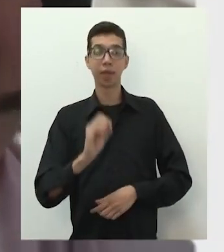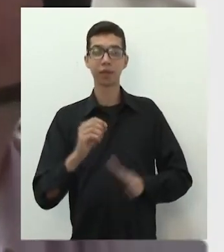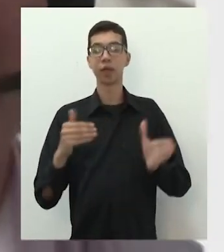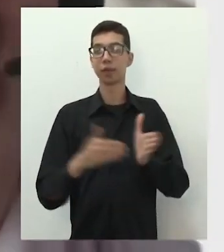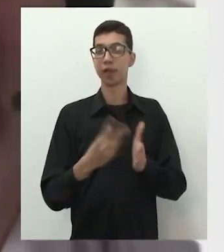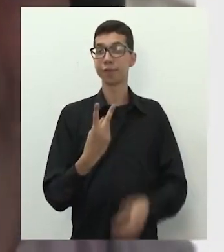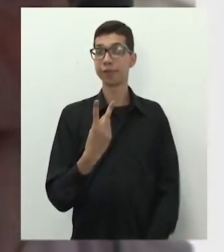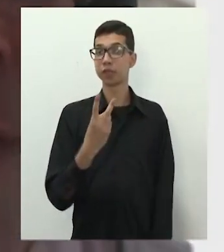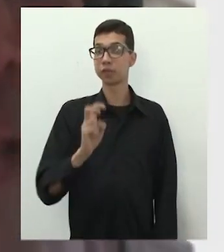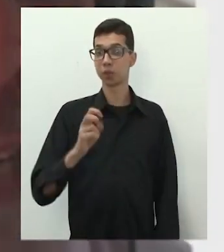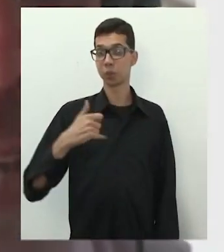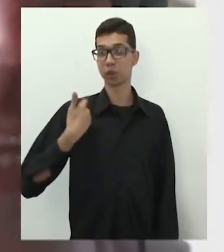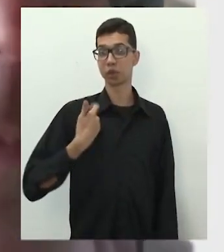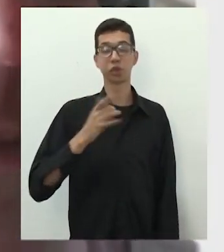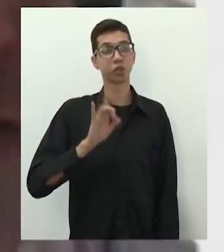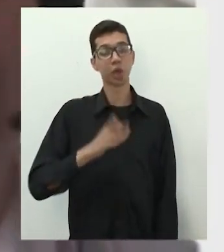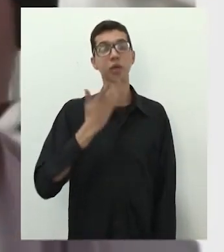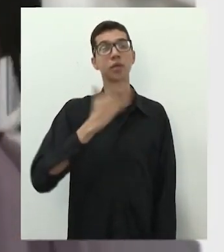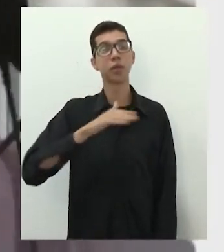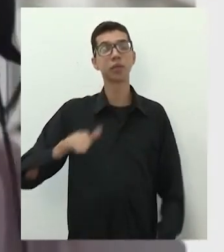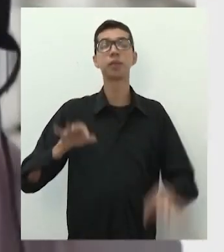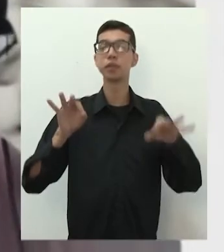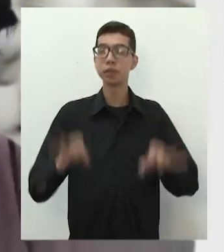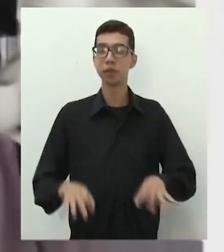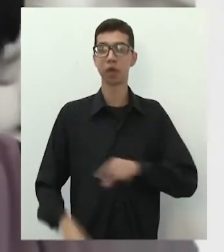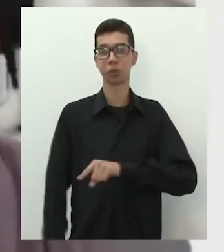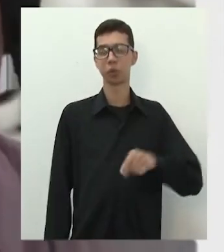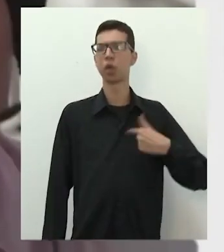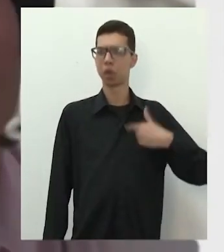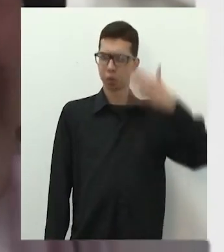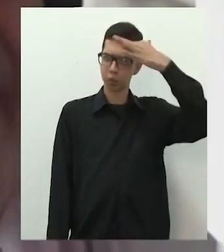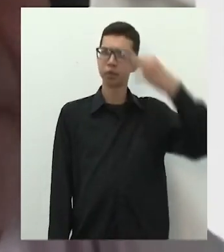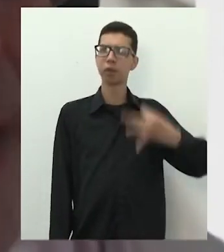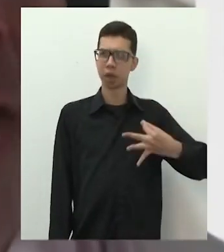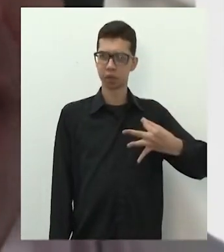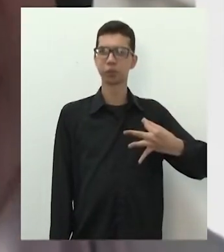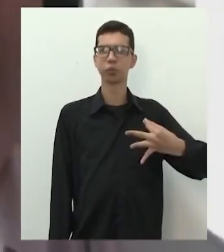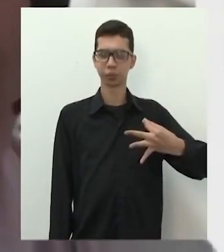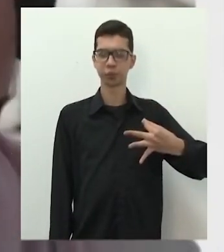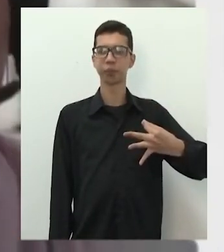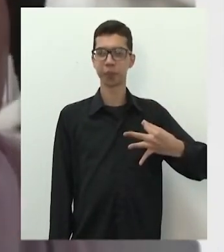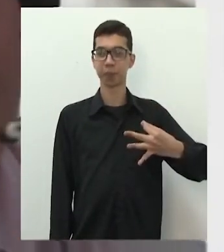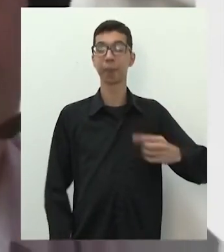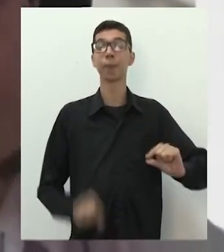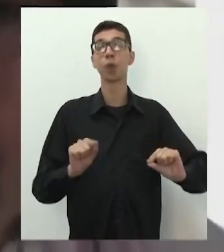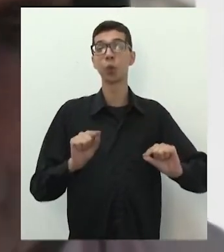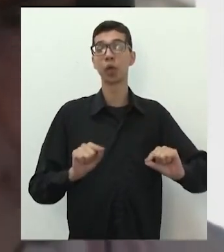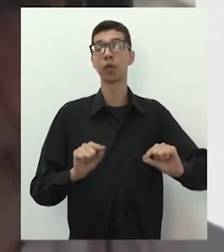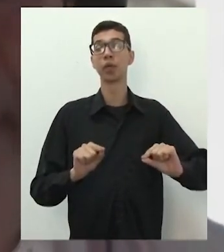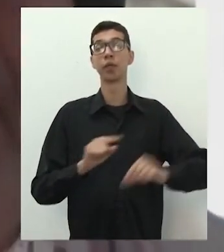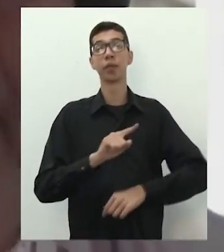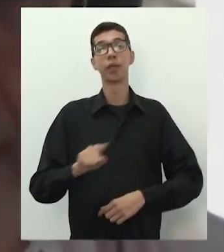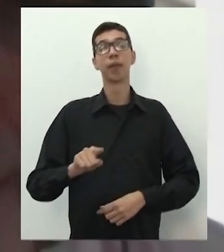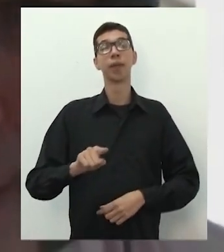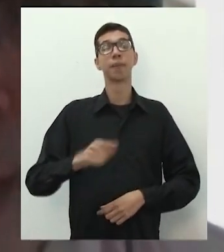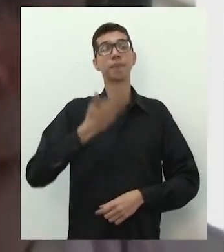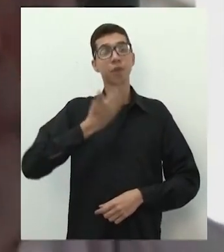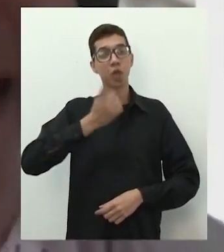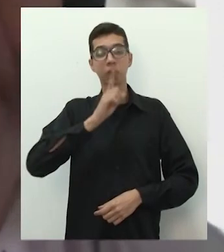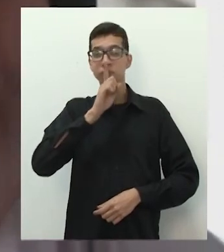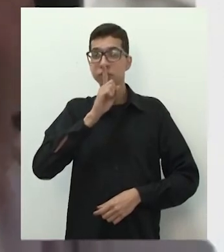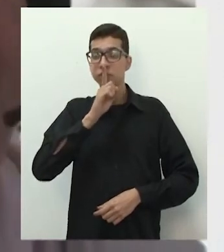eu vou separar muito bem criança e adolescente. A conversa que eu tentei fazer com vocês hoje é a conversa da área em que eu trabalho. E aqui eu